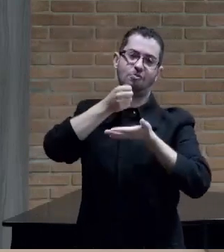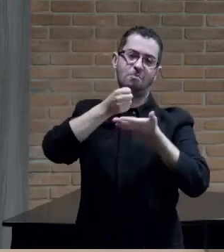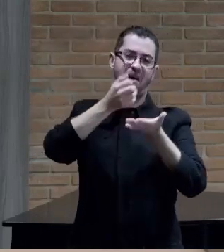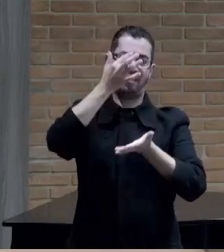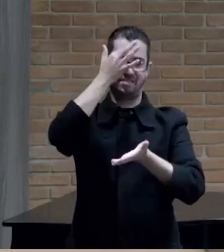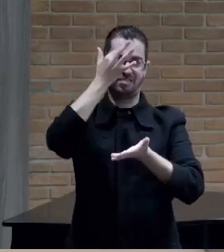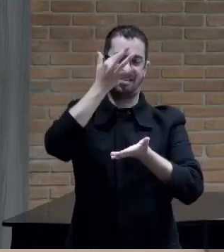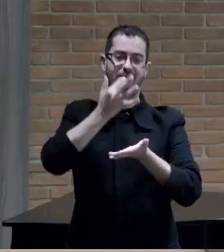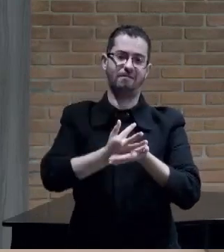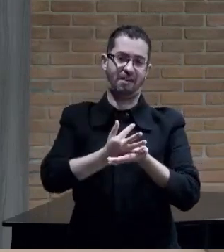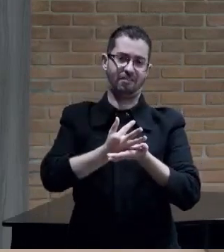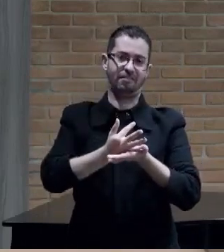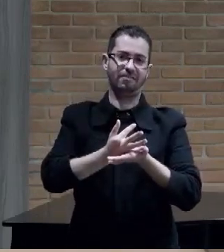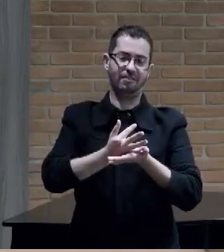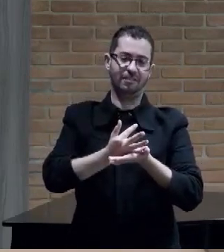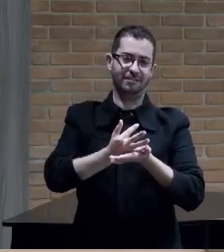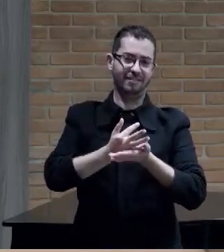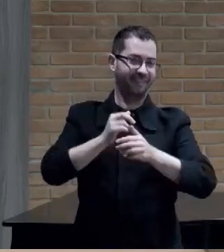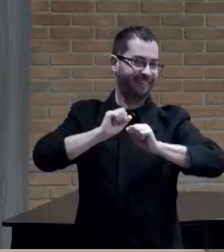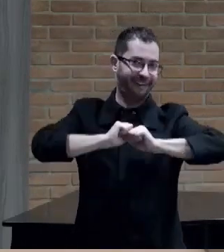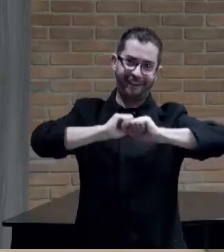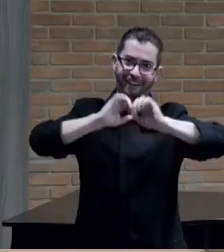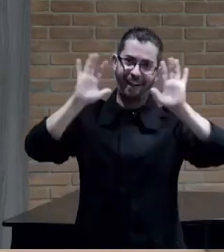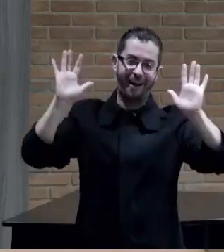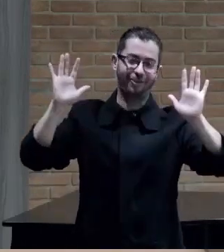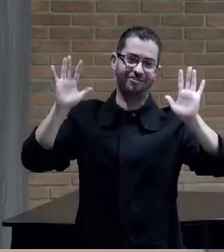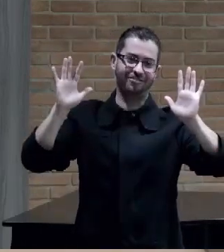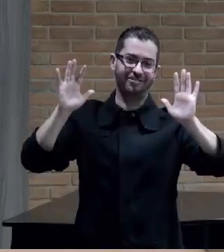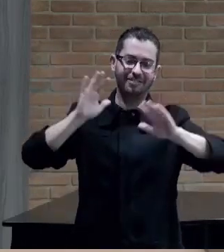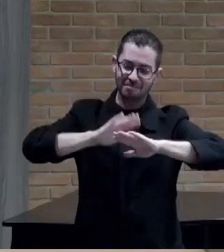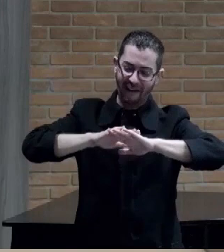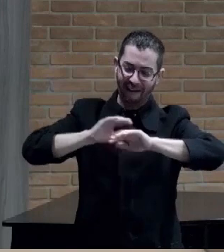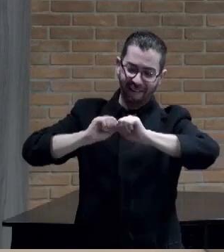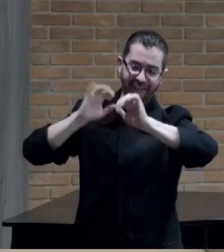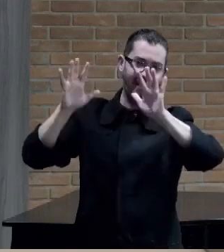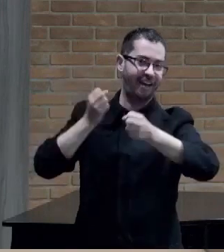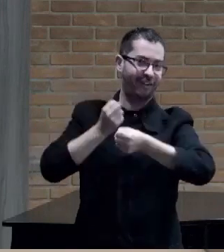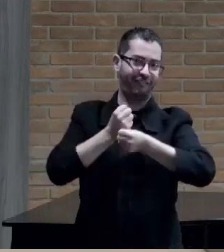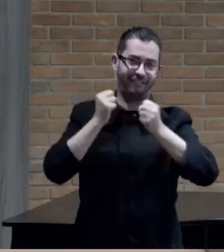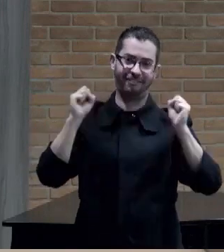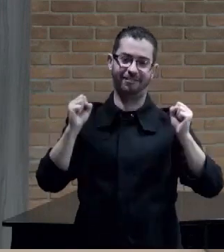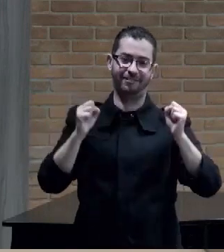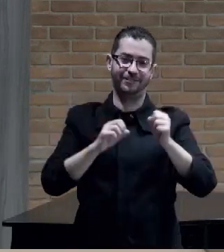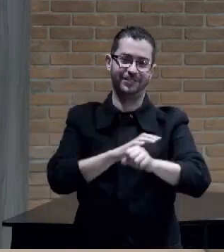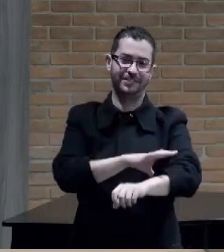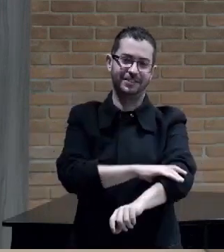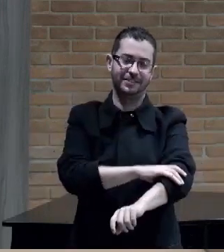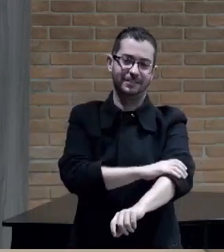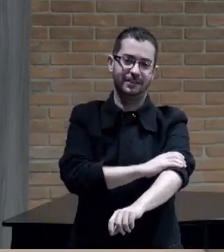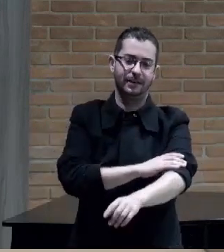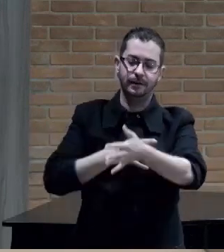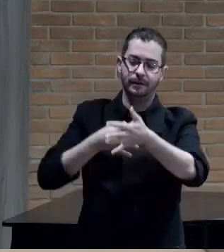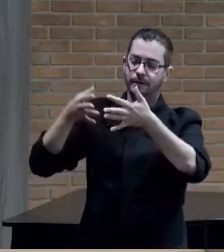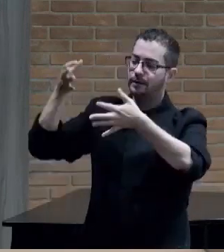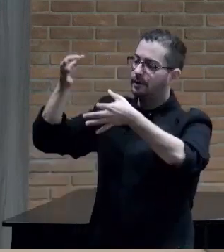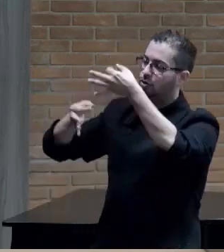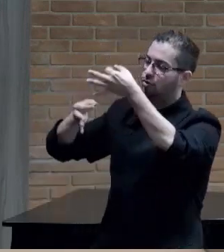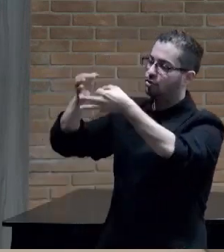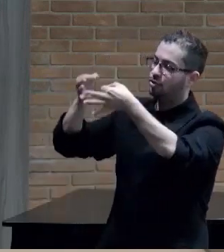claro do que isso é impossível, gente. É impossível. Essa justiça que